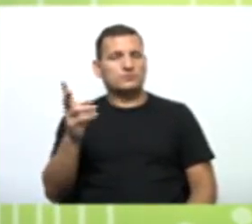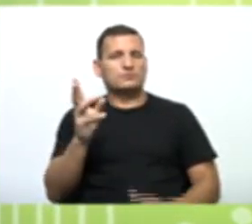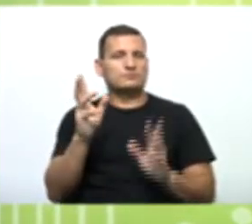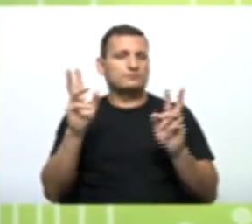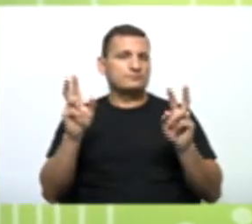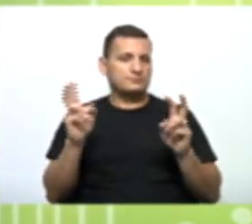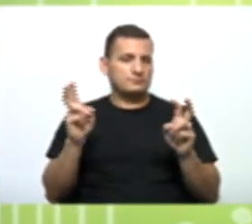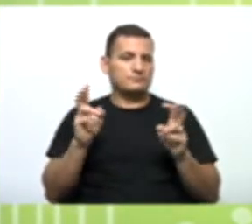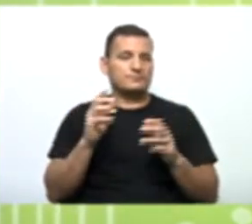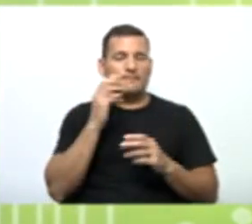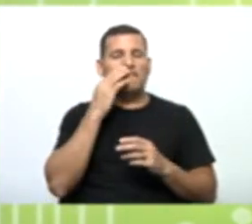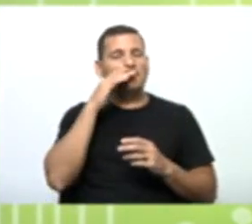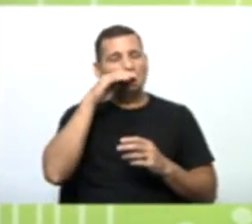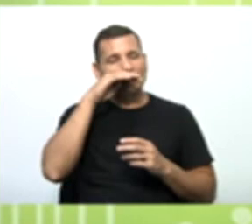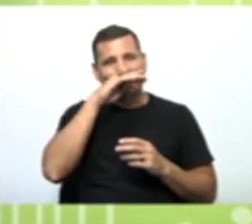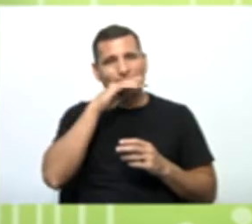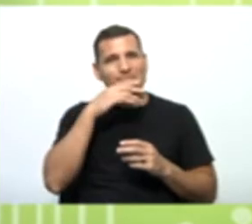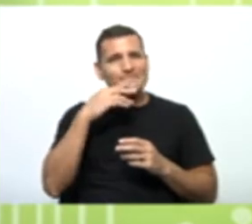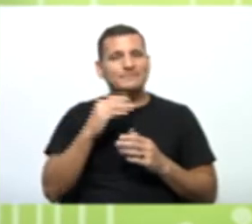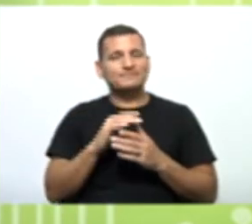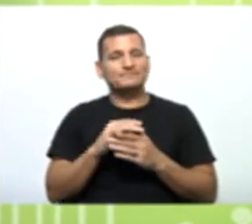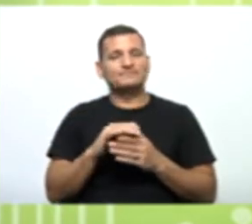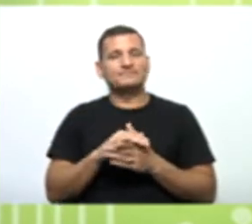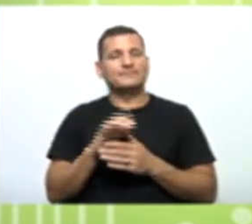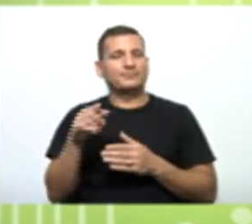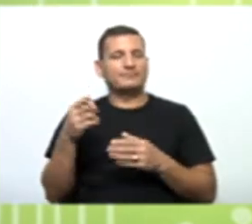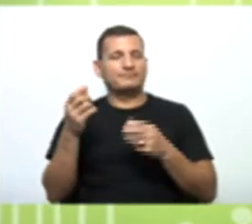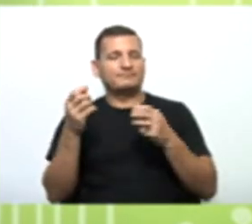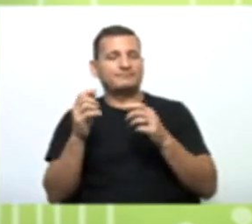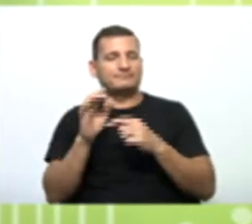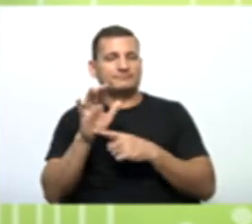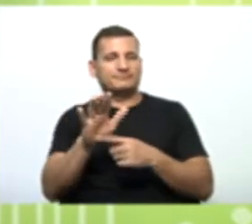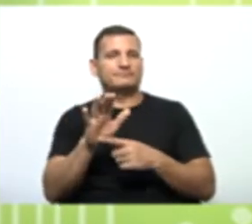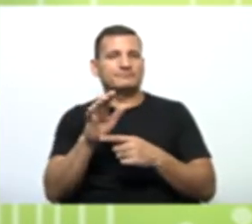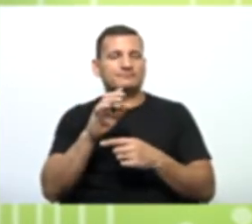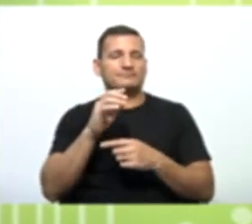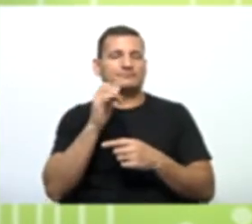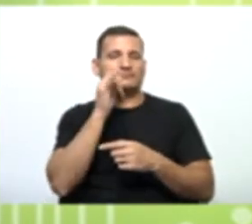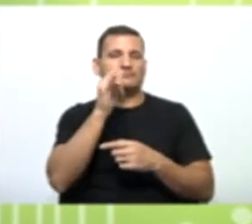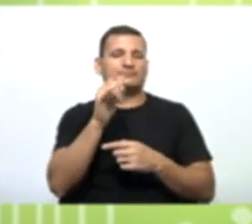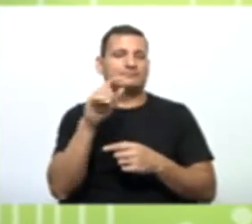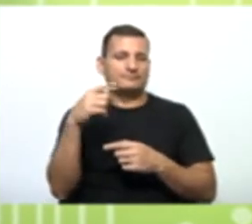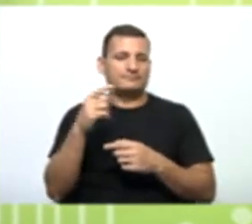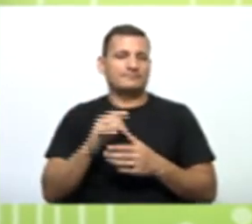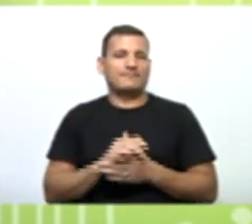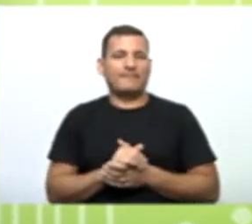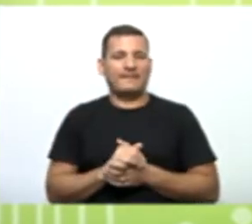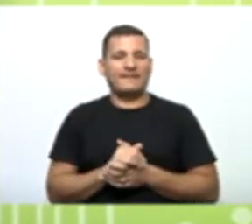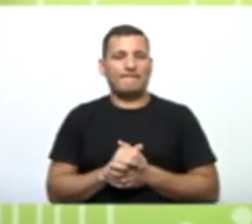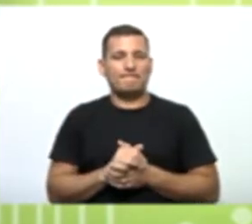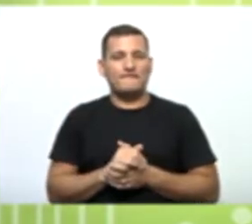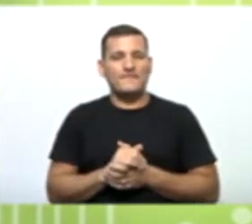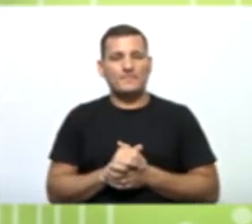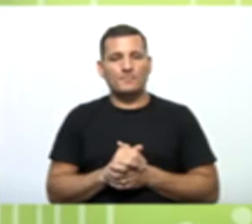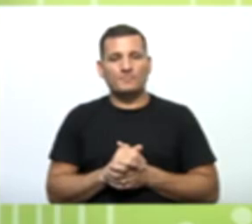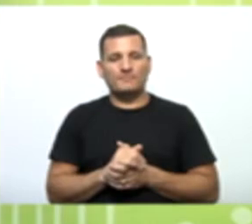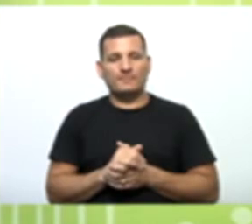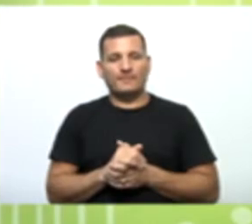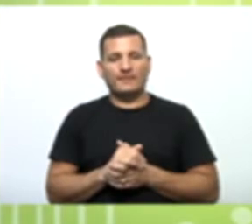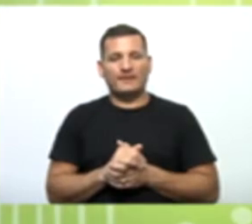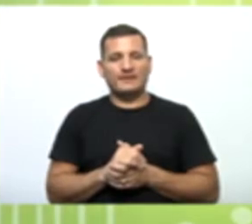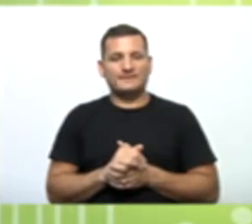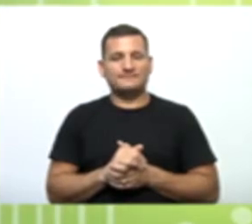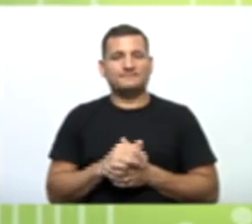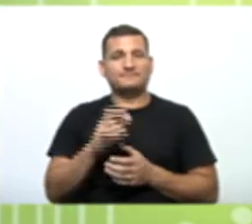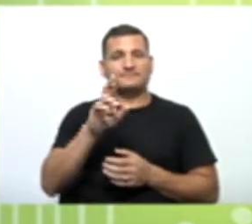e daqui a pouco nós vamos desvendar esse mistério aí, né, Silmar? Vamos ver como que vocês vão sair. Vamos lá.